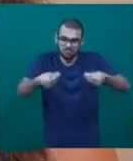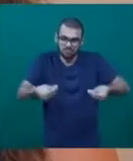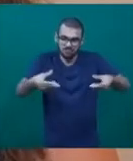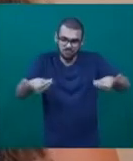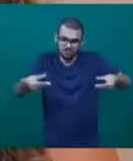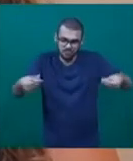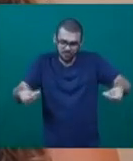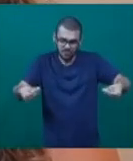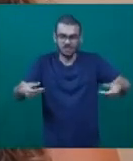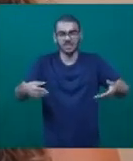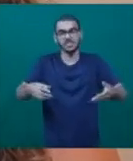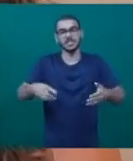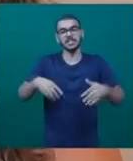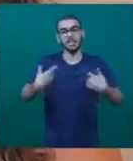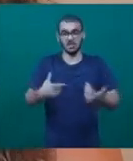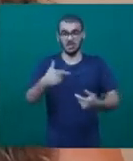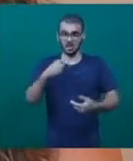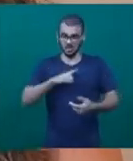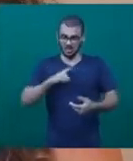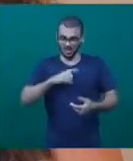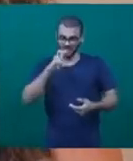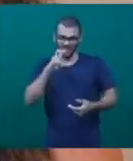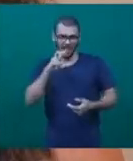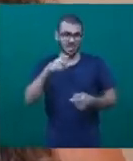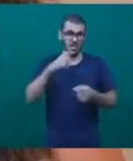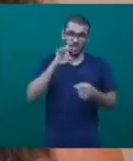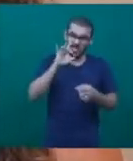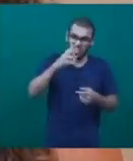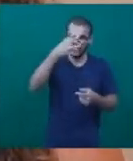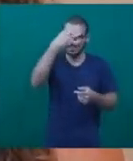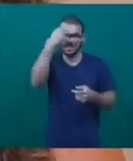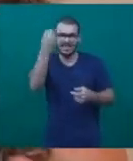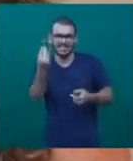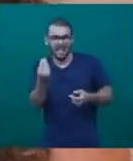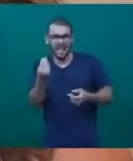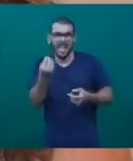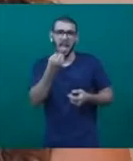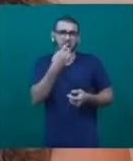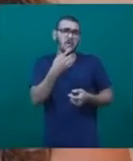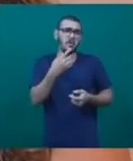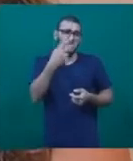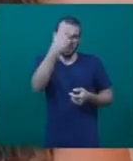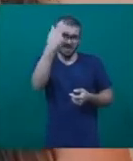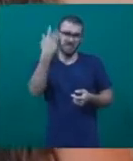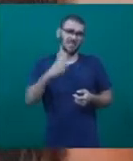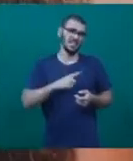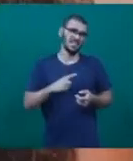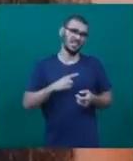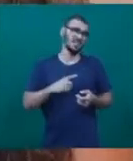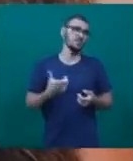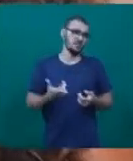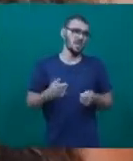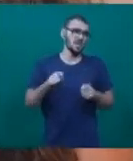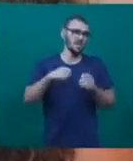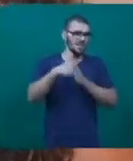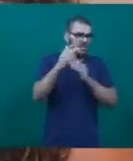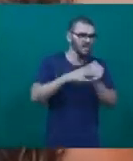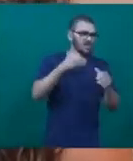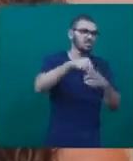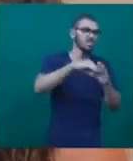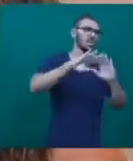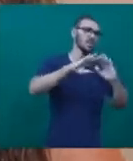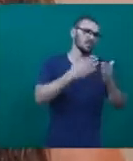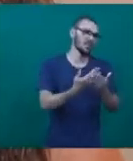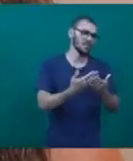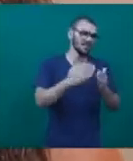temos 5 matches aqui no museu, mas são só em caso de esquecimento. O ideal é que a pessoa tenha o seu próprio match, inclusive porque ela pode praticar também em